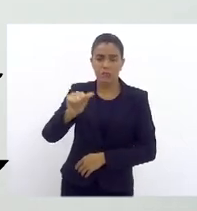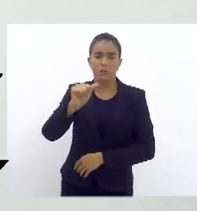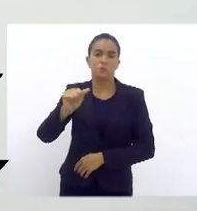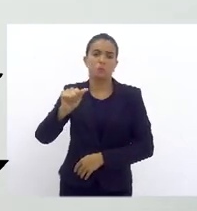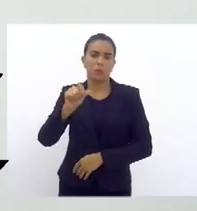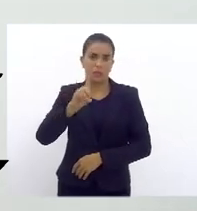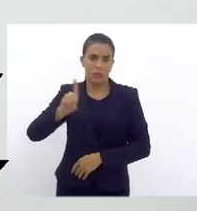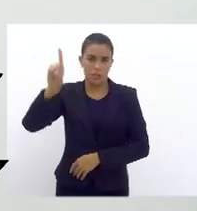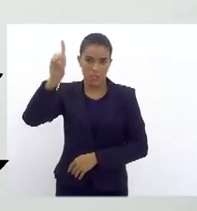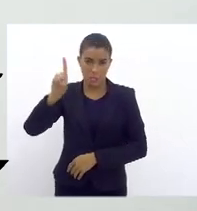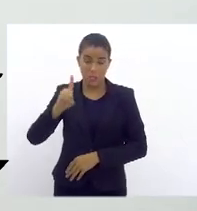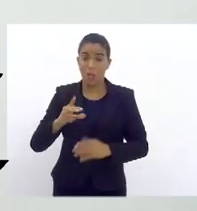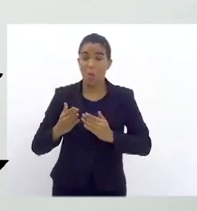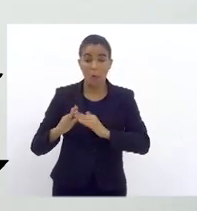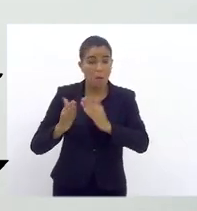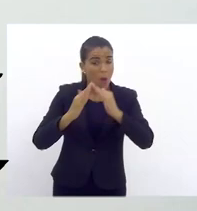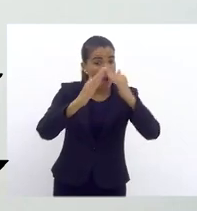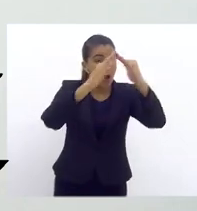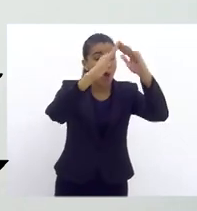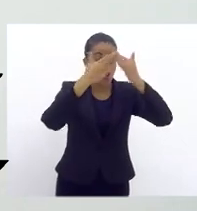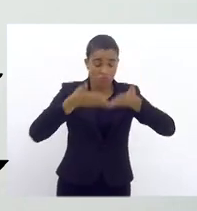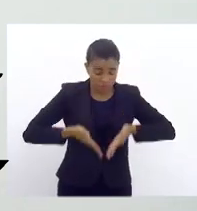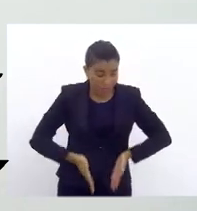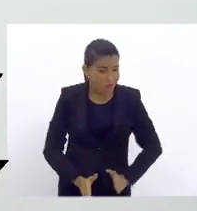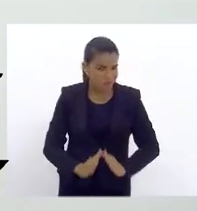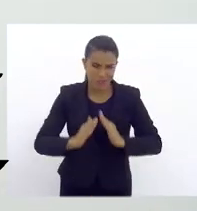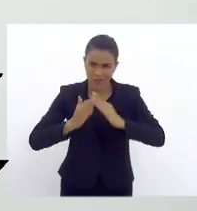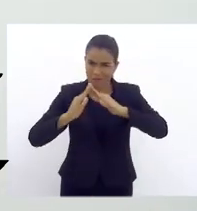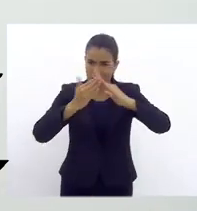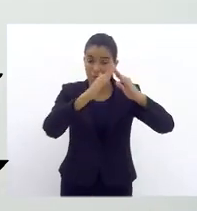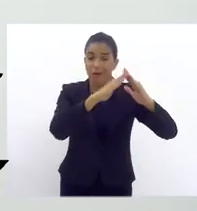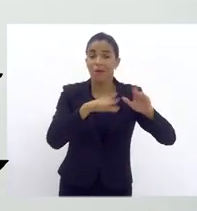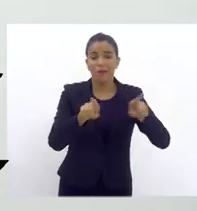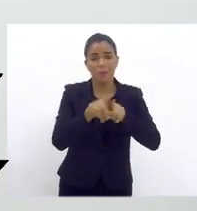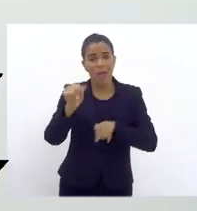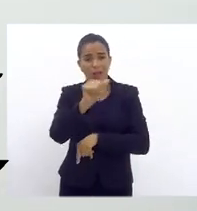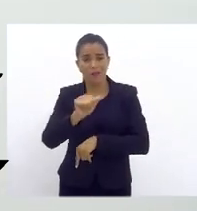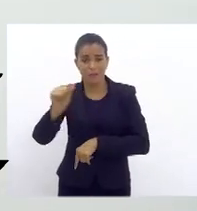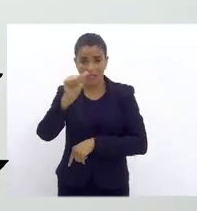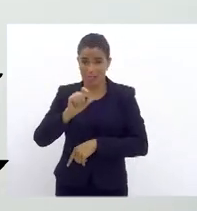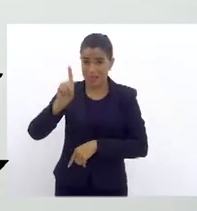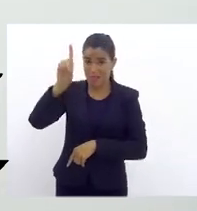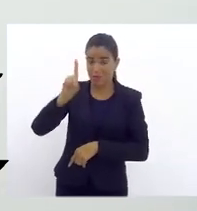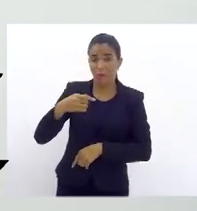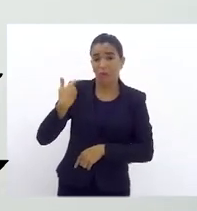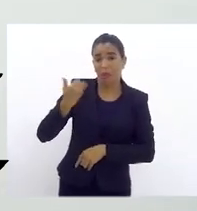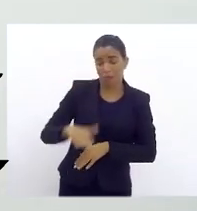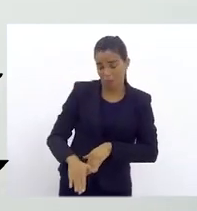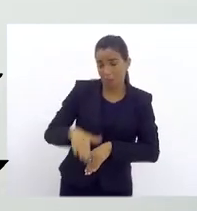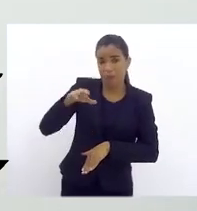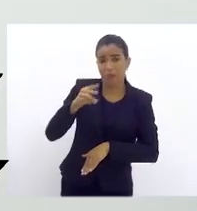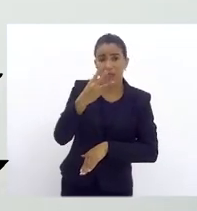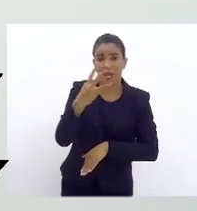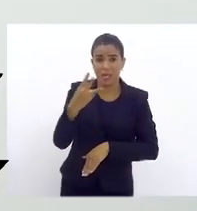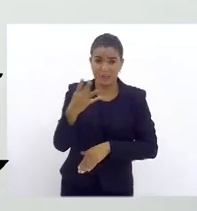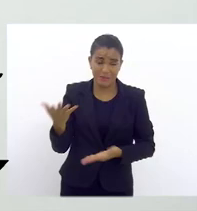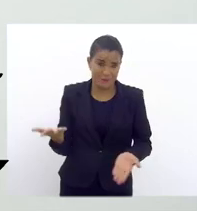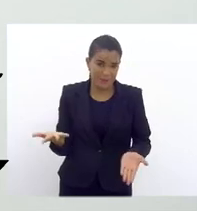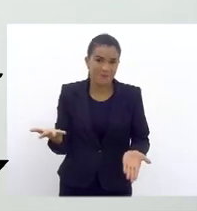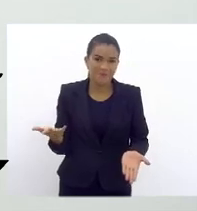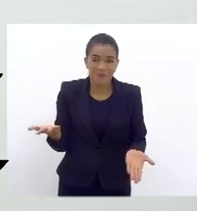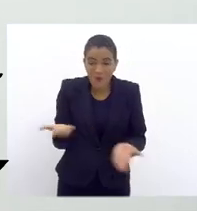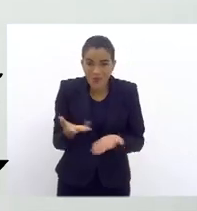efavelado no Morro da Providência desde que nasci e sou da assembleia de Deus desde os meus três anos de idade então eu tô com 33 hoje